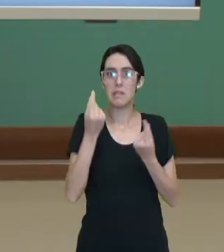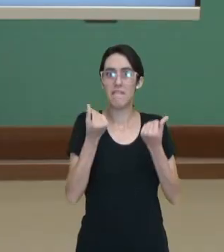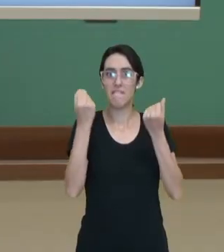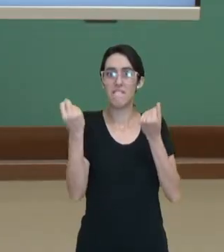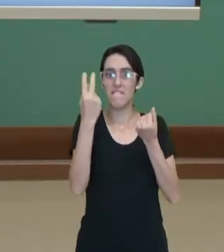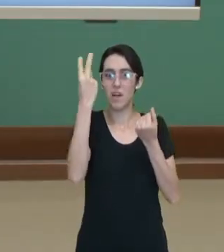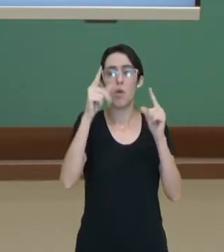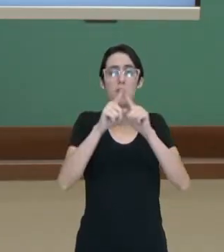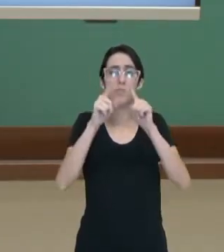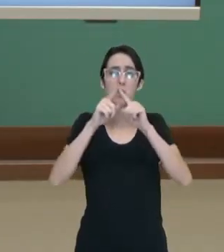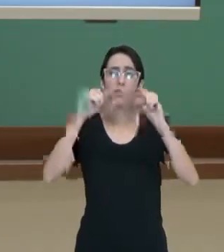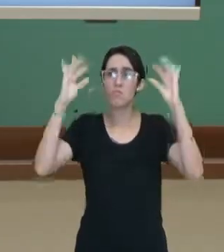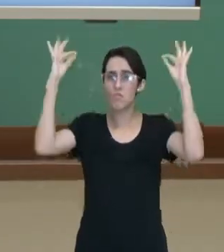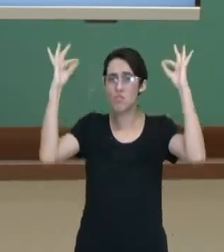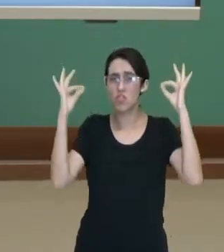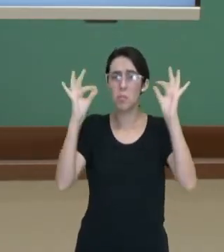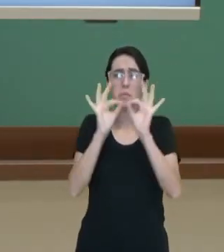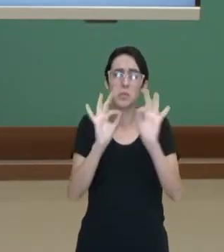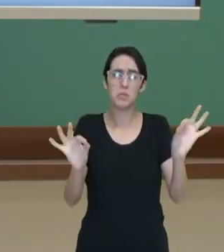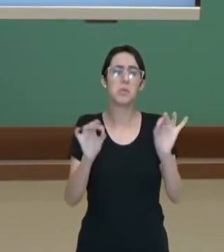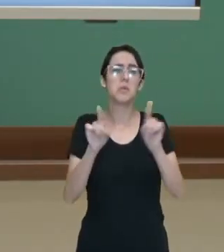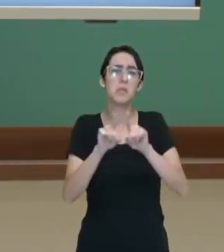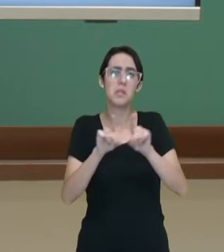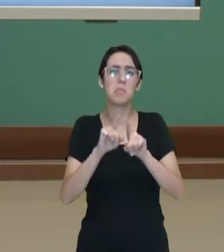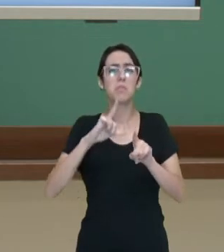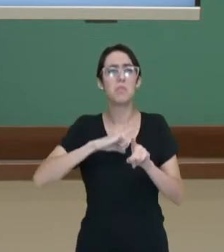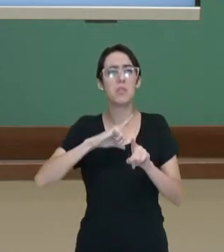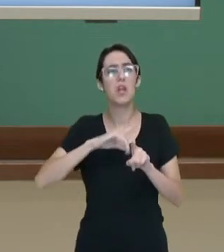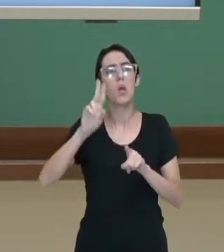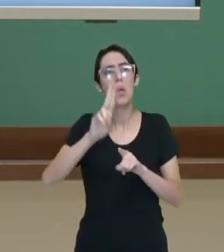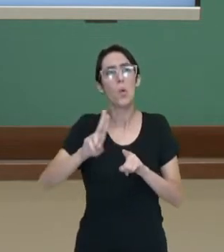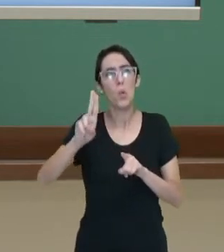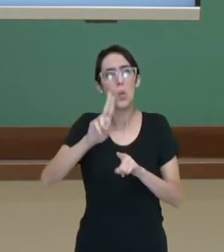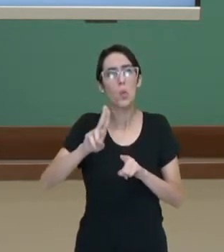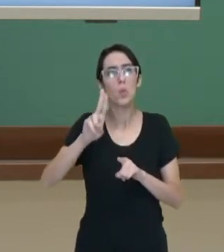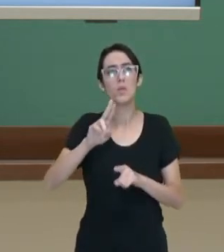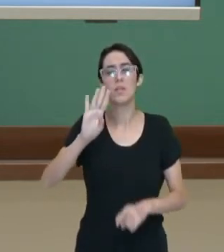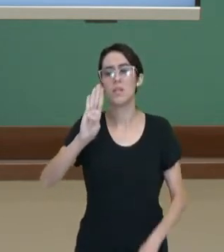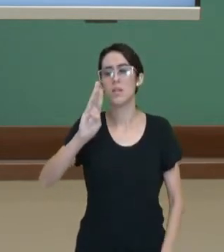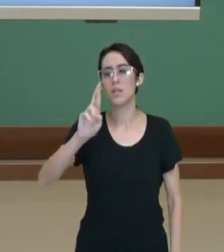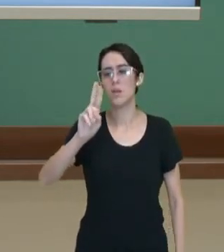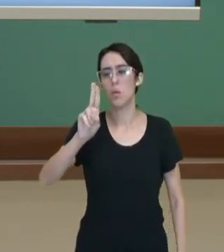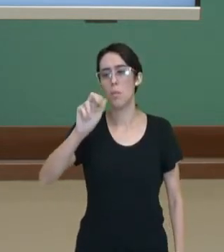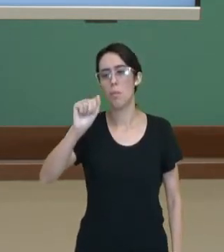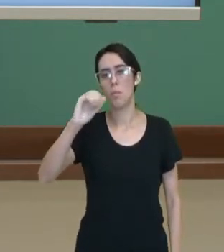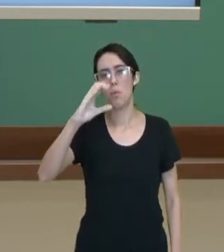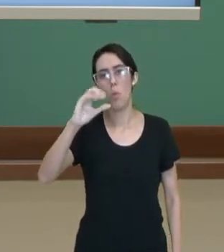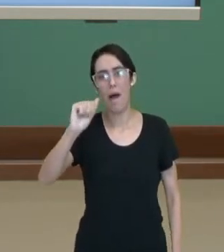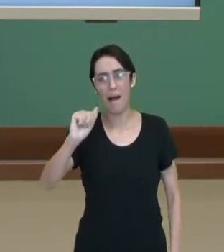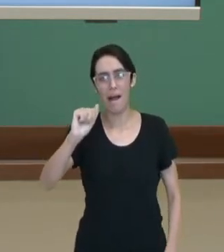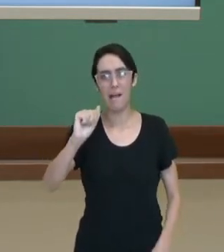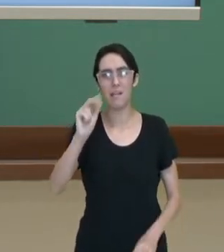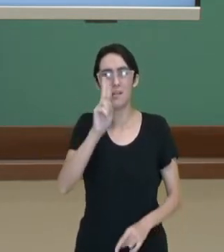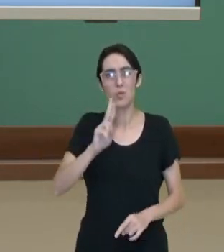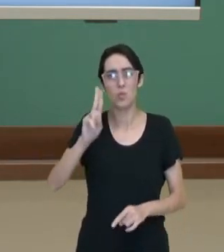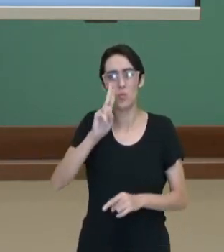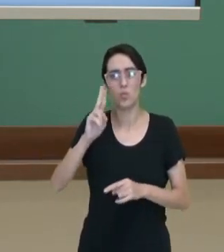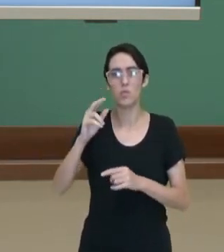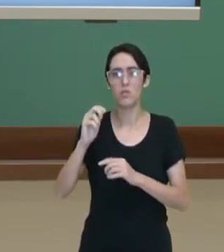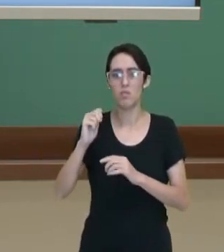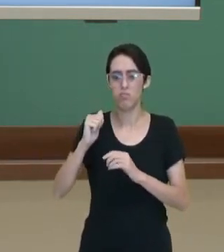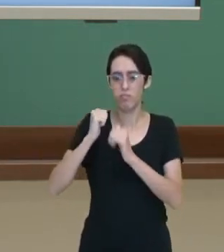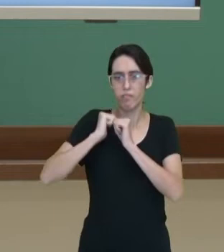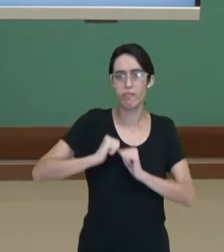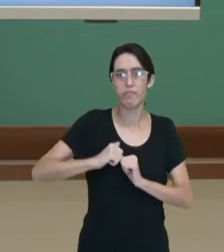eram presentes, como a garrucha e as bruacas, para transportar louças, alimentos,